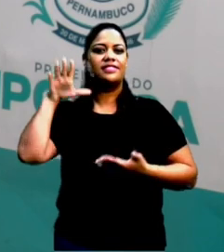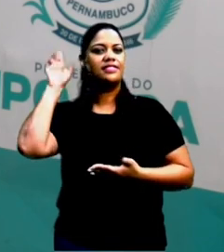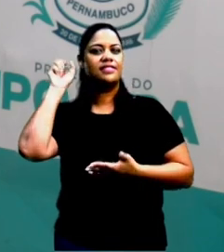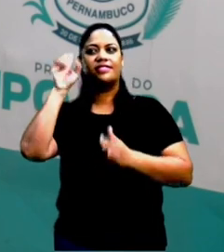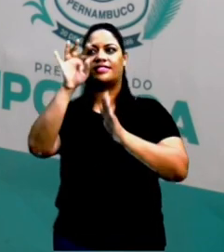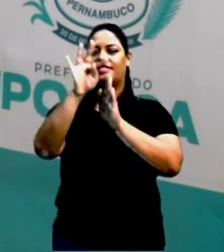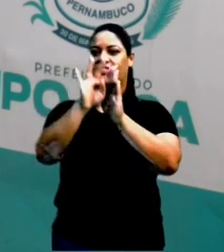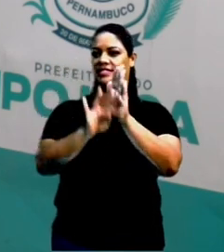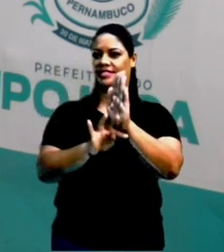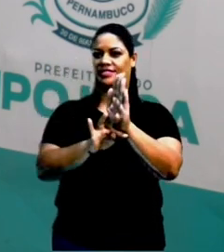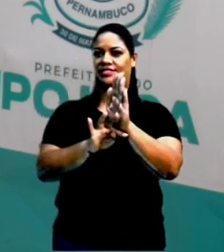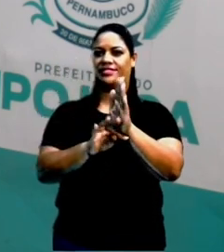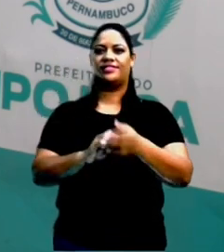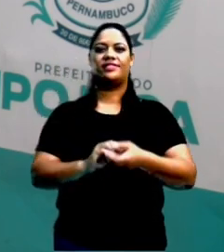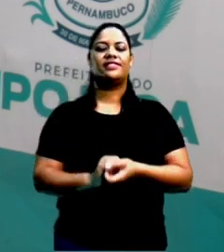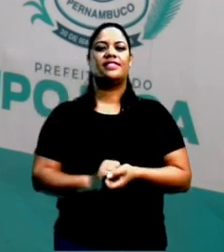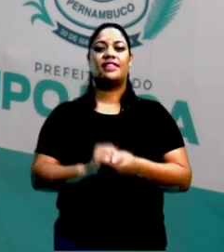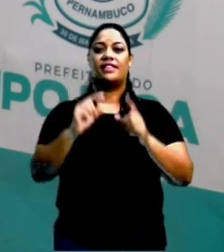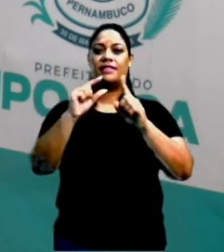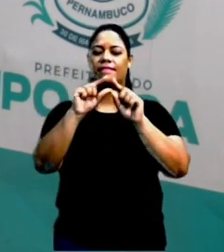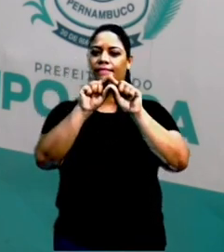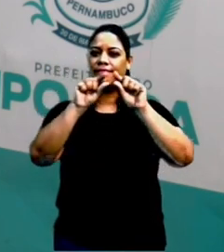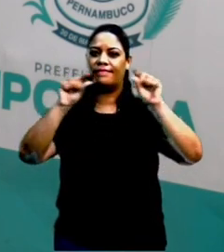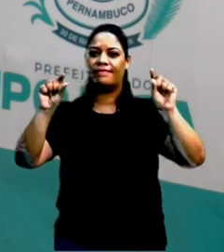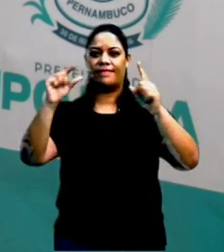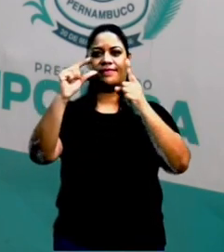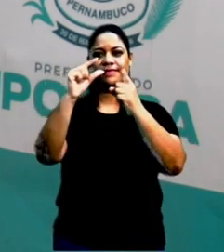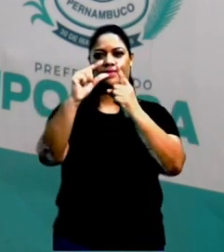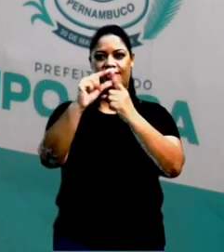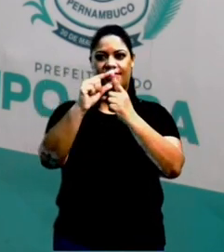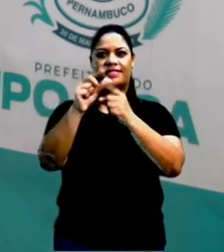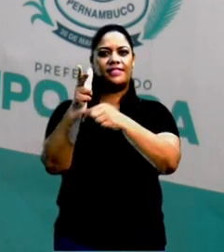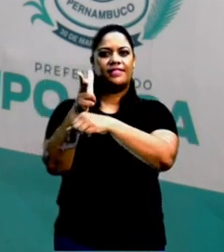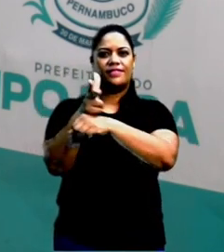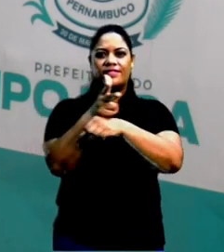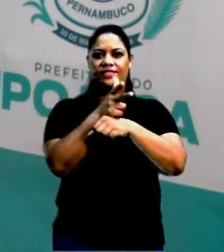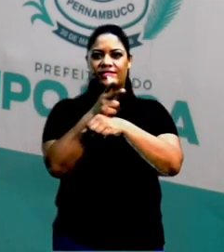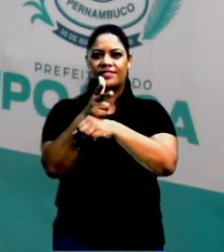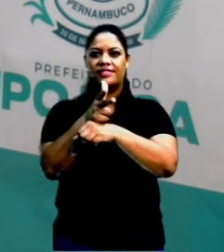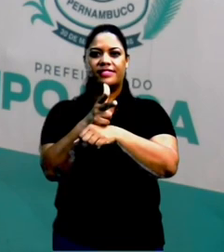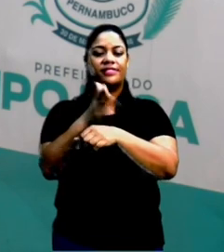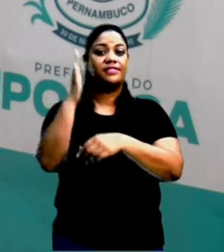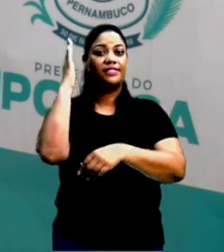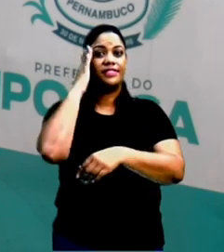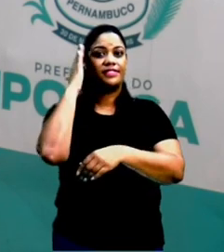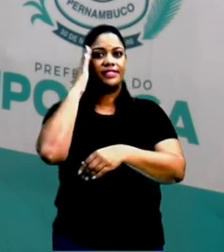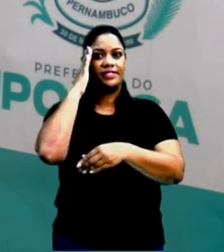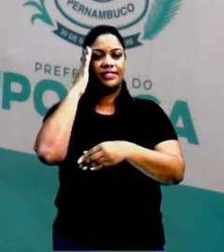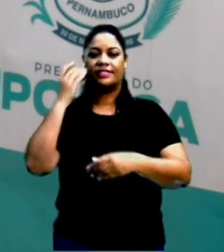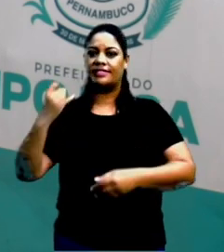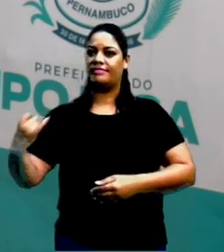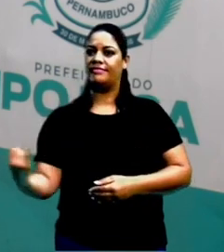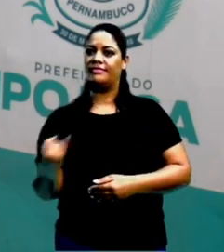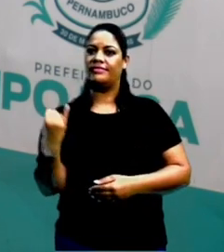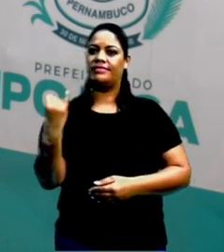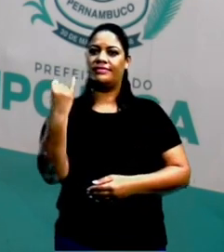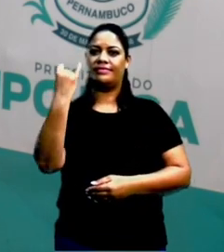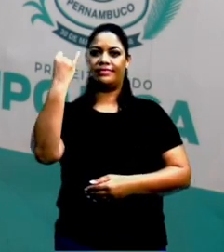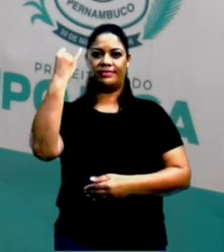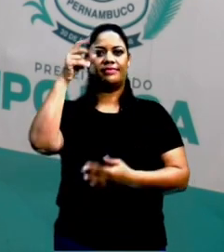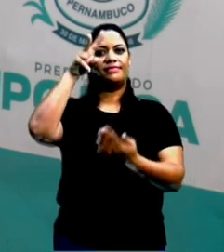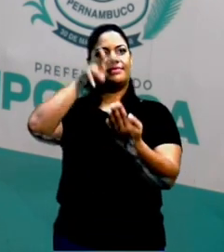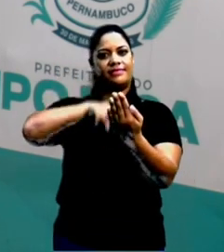de um texto, escutar frases, palavras, vídeos, e com isso você entender que é muito importante